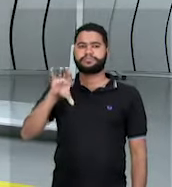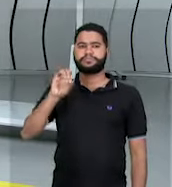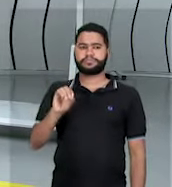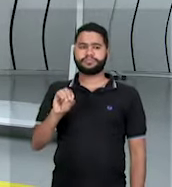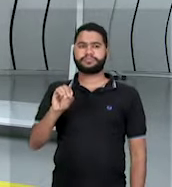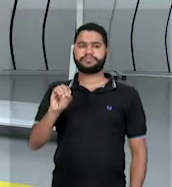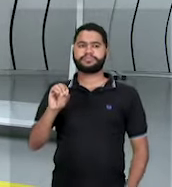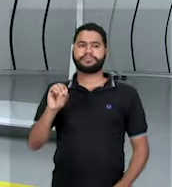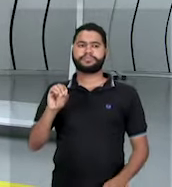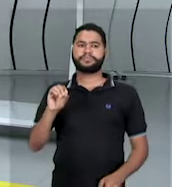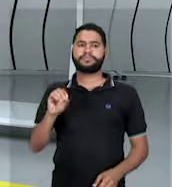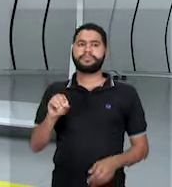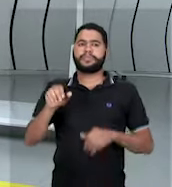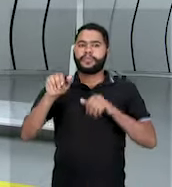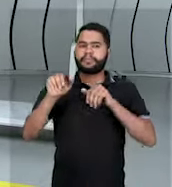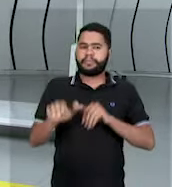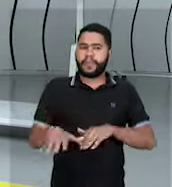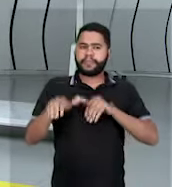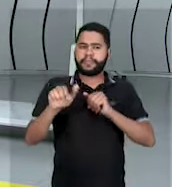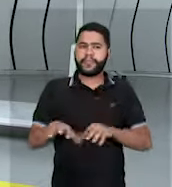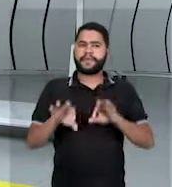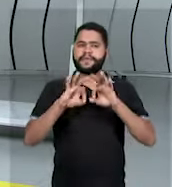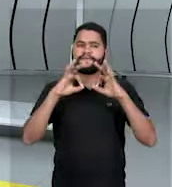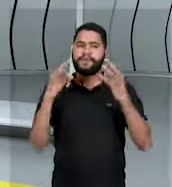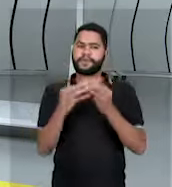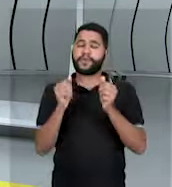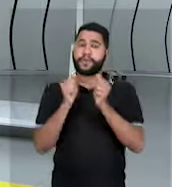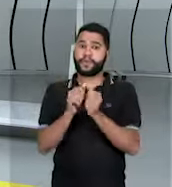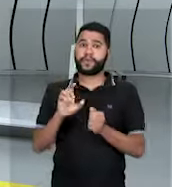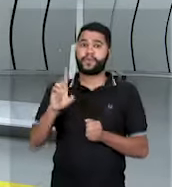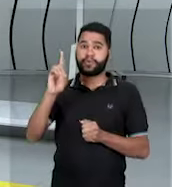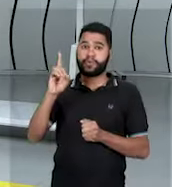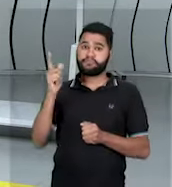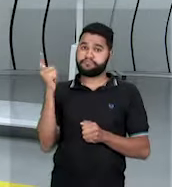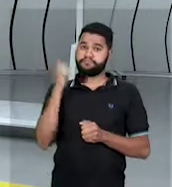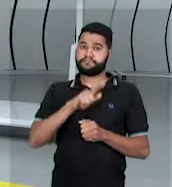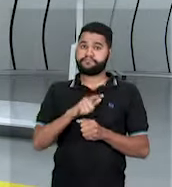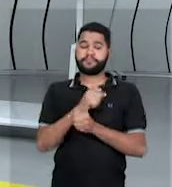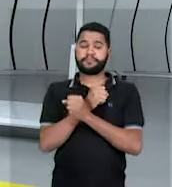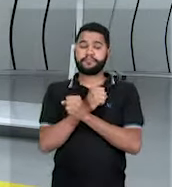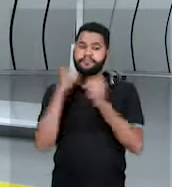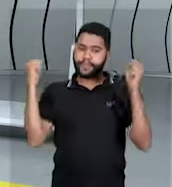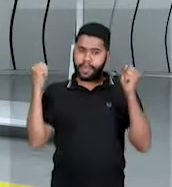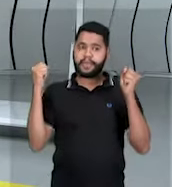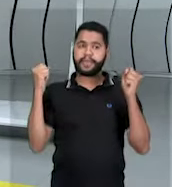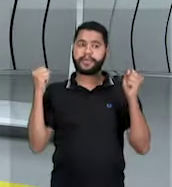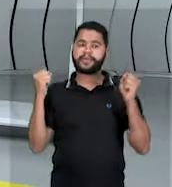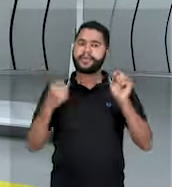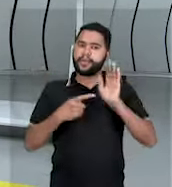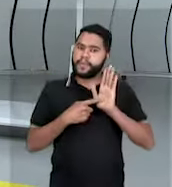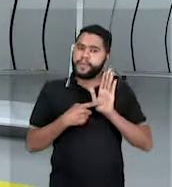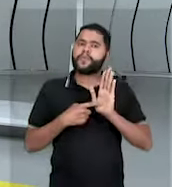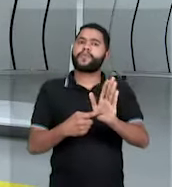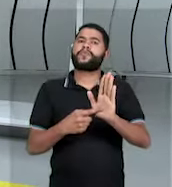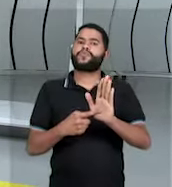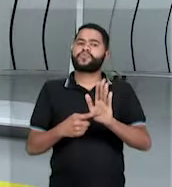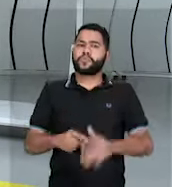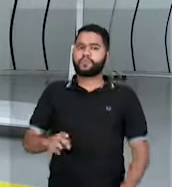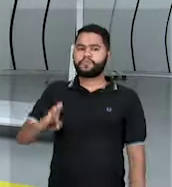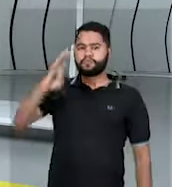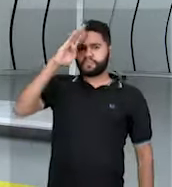a Marcha da Família com Deus pela Liberdade. E essa marcha, ela acabou sinalizando para os